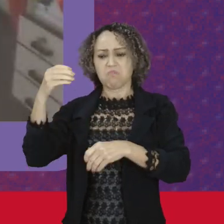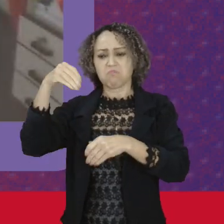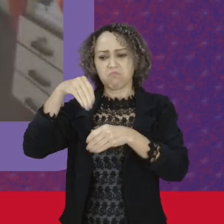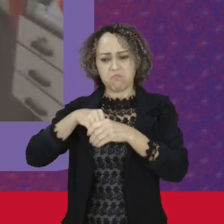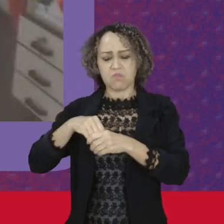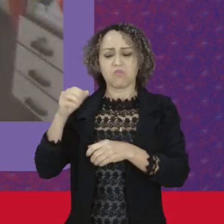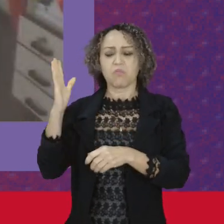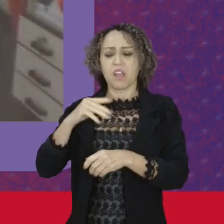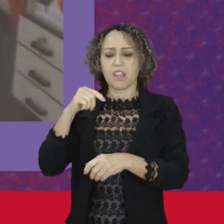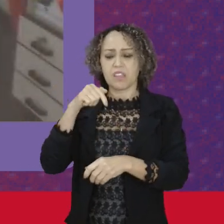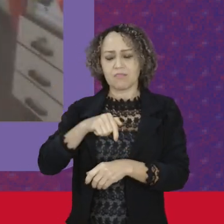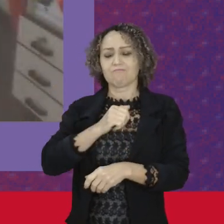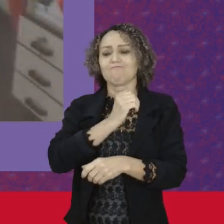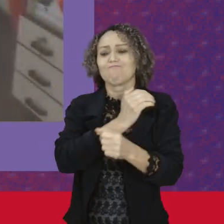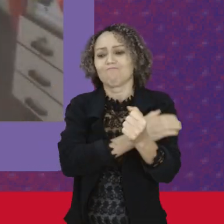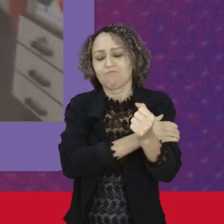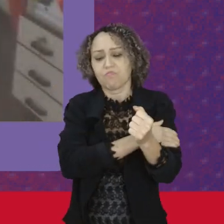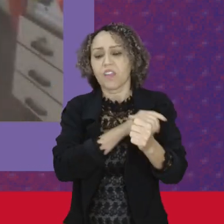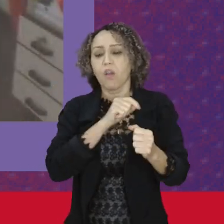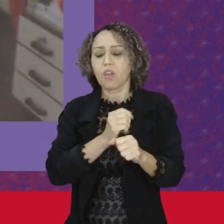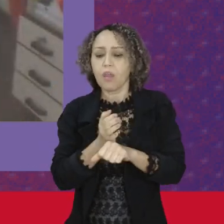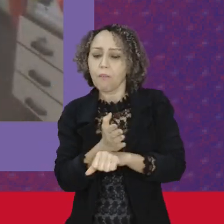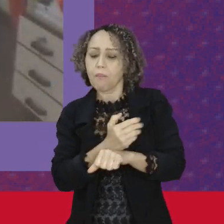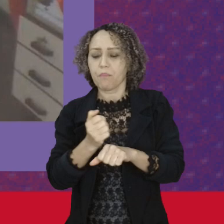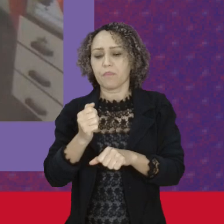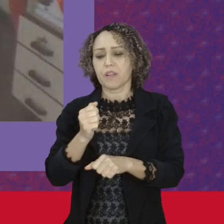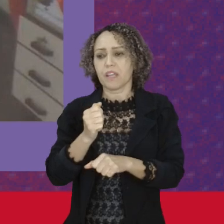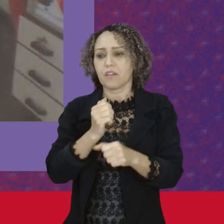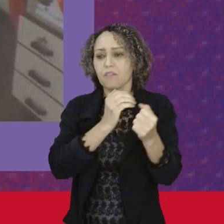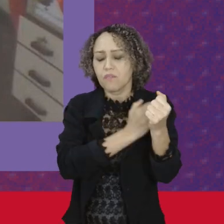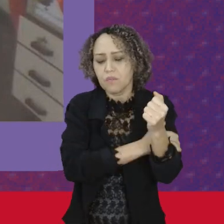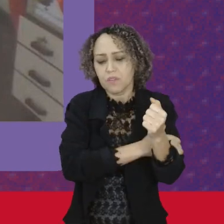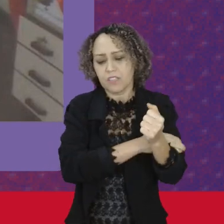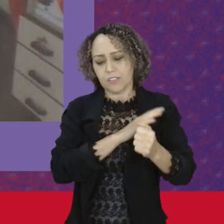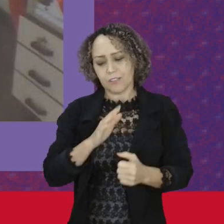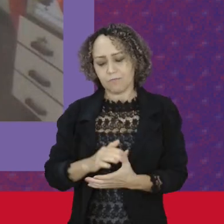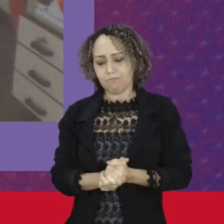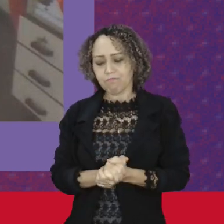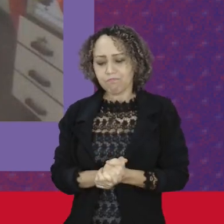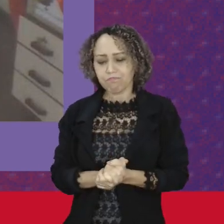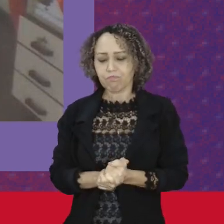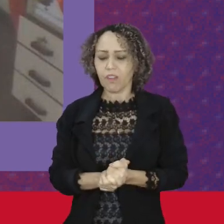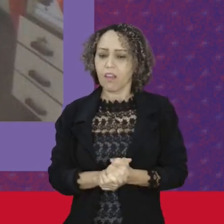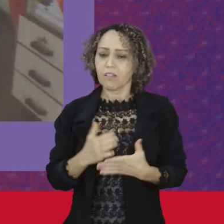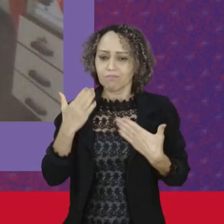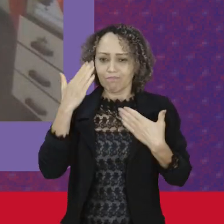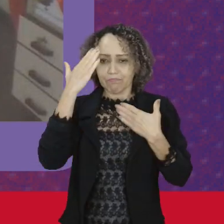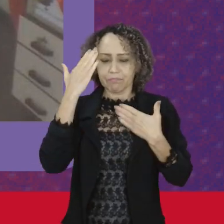o que chame pré-feminismo, né? Mas ela está aí, presente. É isso só, gente. Obrigada.